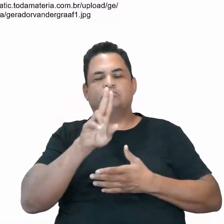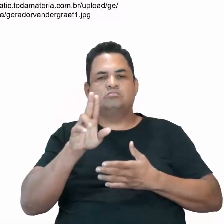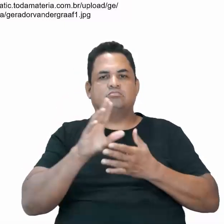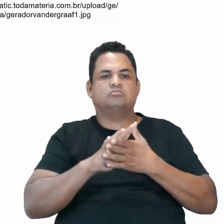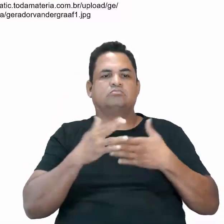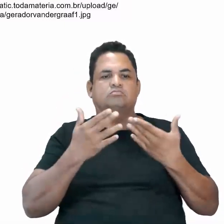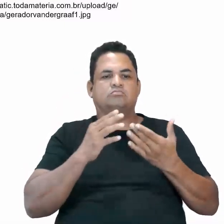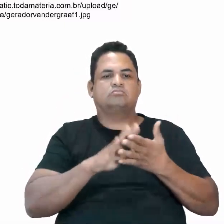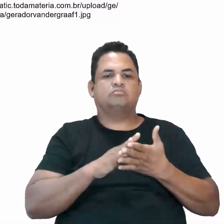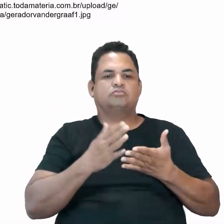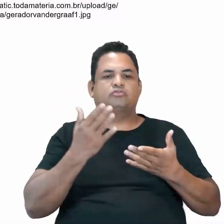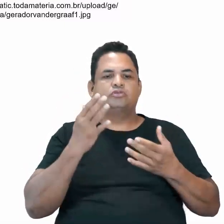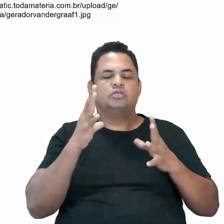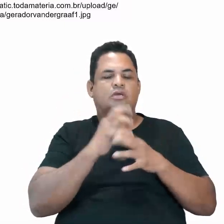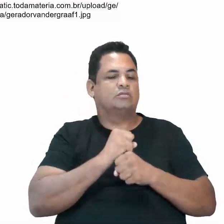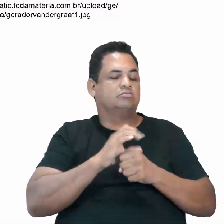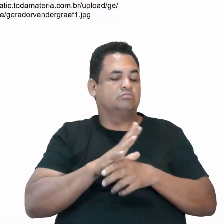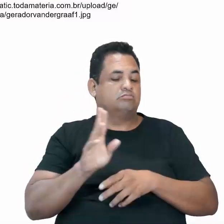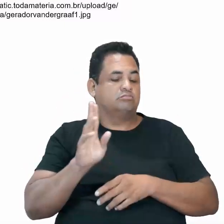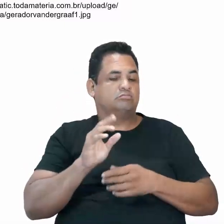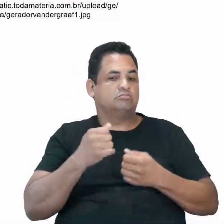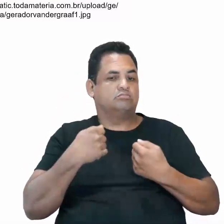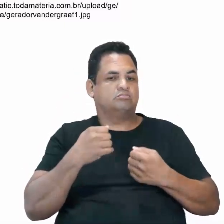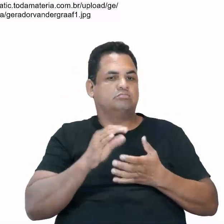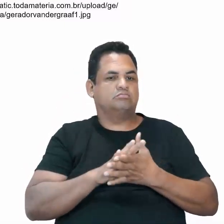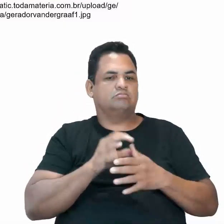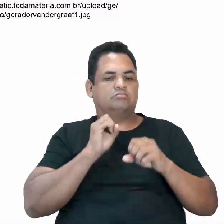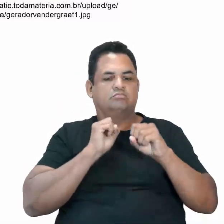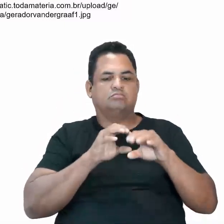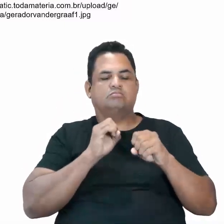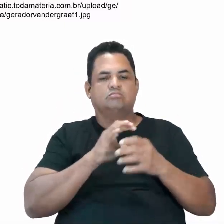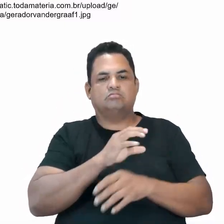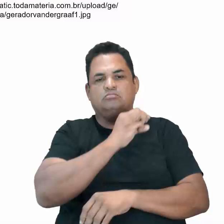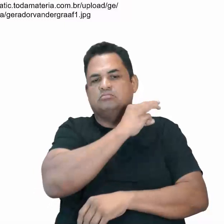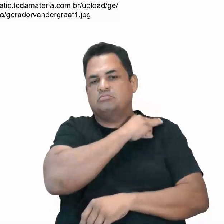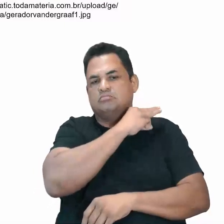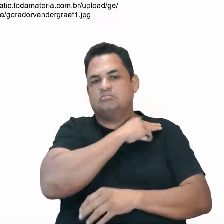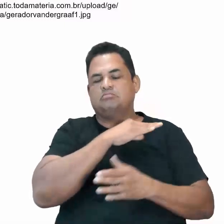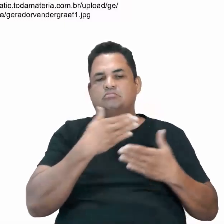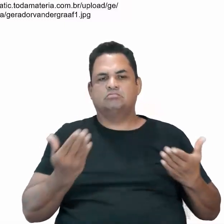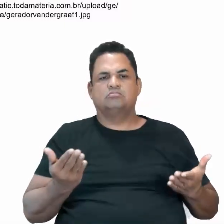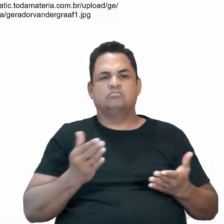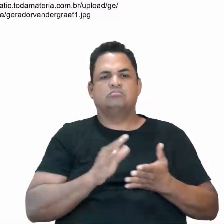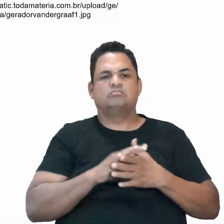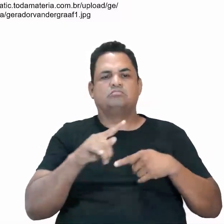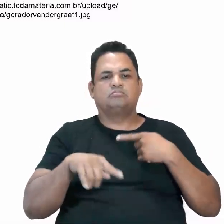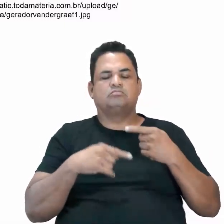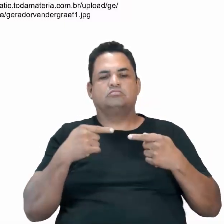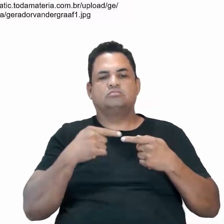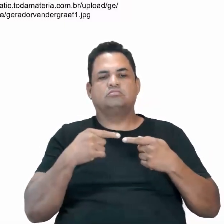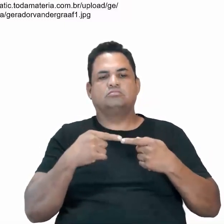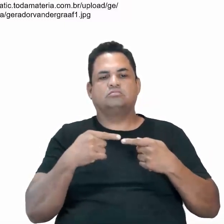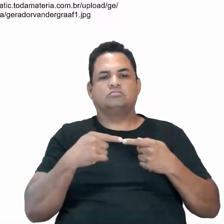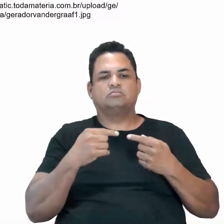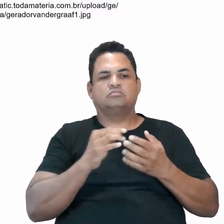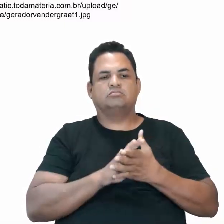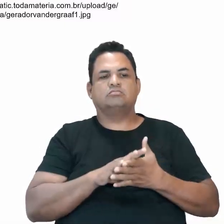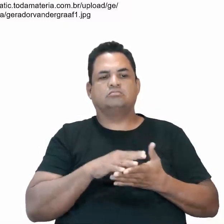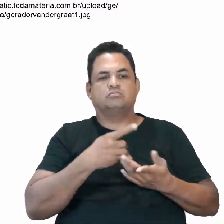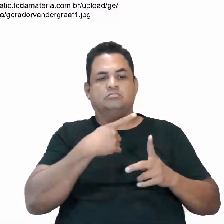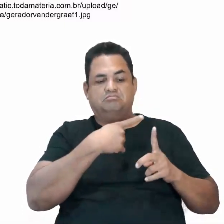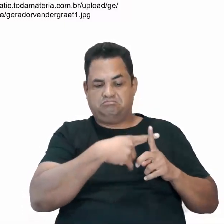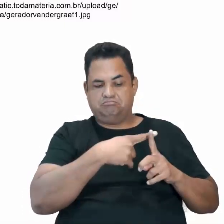ainda. Só isso. Por isso que no ensino médio tem que ser a mesma dimensão e a mesma forma. Após o contato, terão carga de mesmo